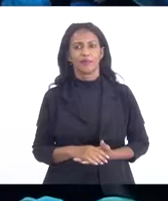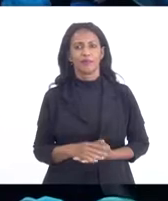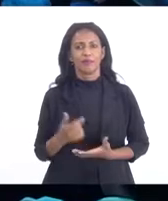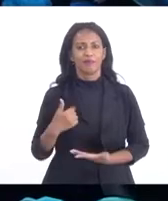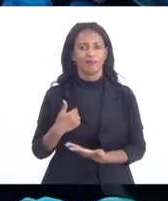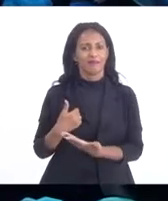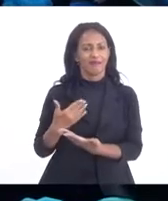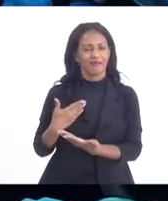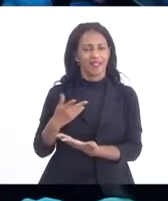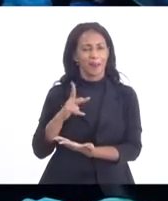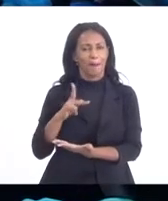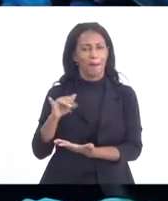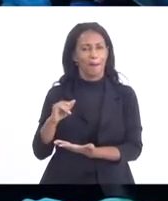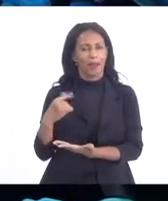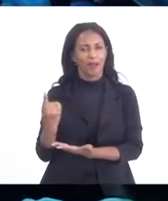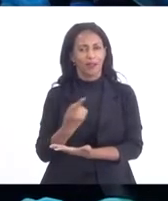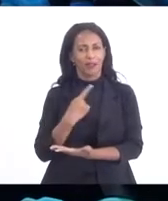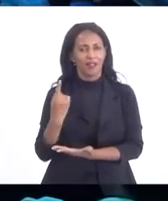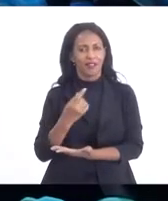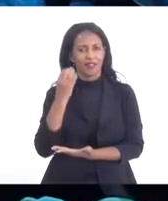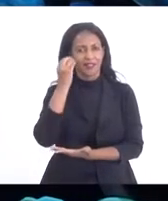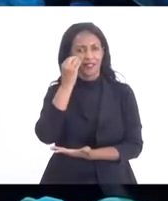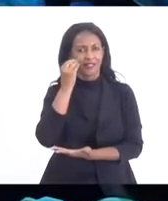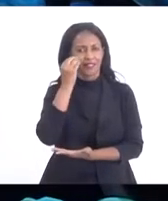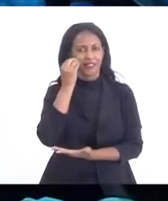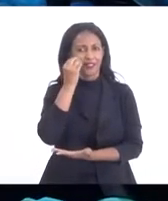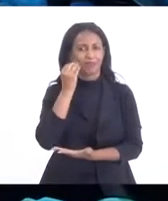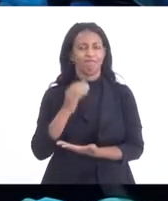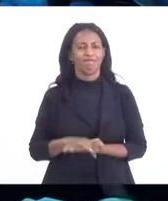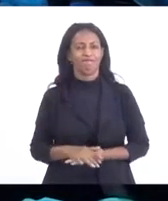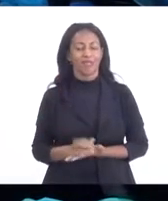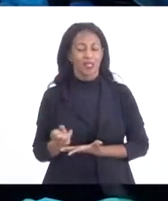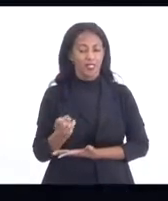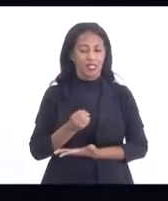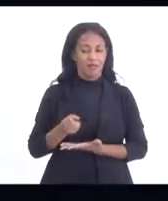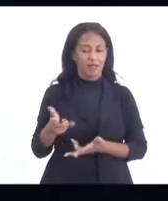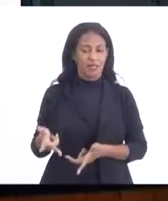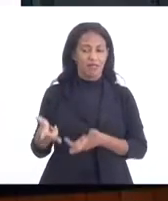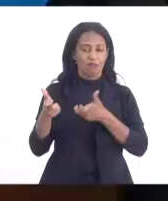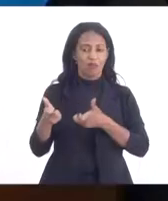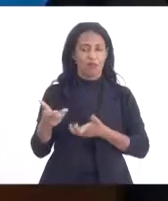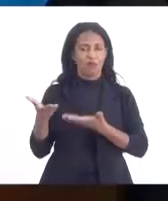também é um pai para todos nós, de grande experiência. A gente se baseia muito nele.